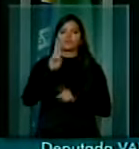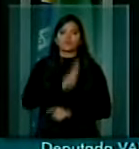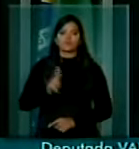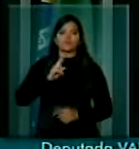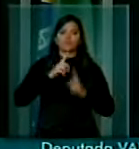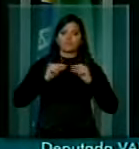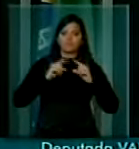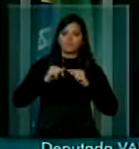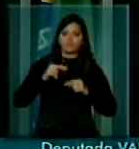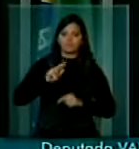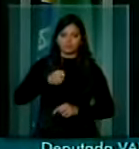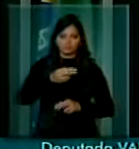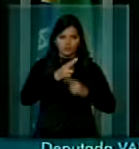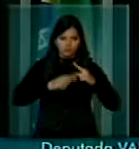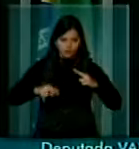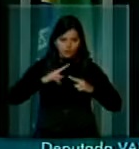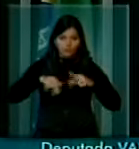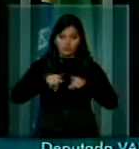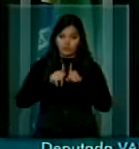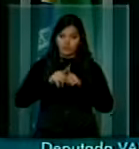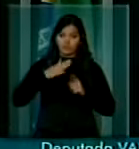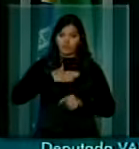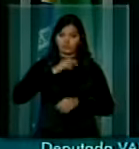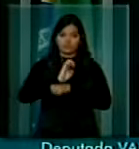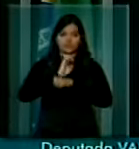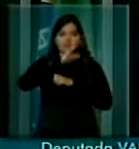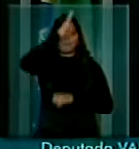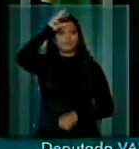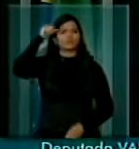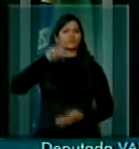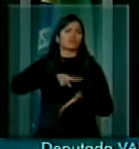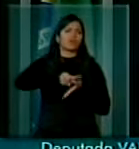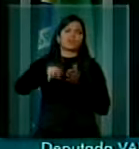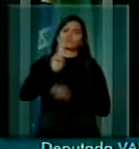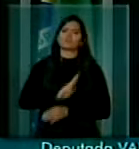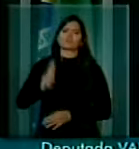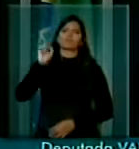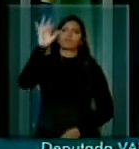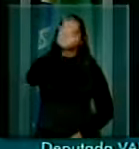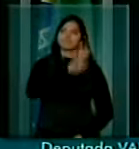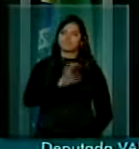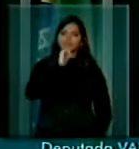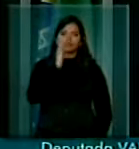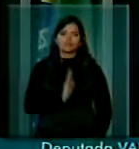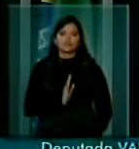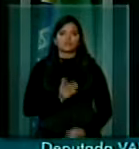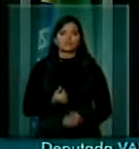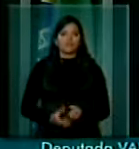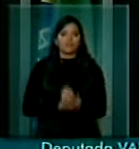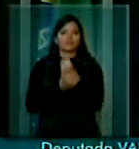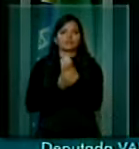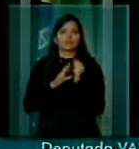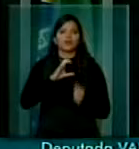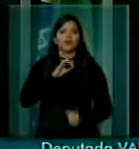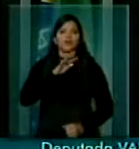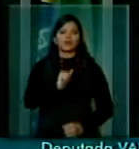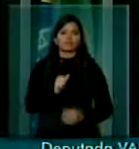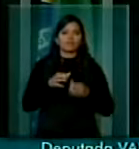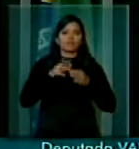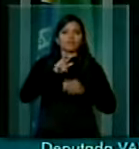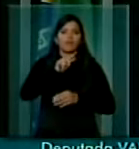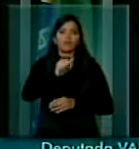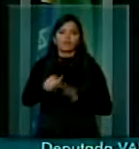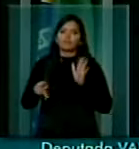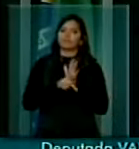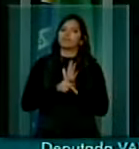Universidade de Brasília, mas a Universidade do meu estado, Amazonas, e tantas outras, garantir uma cota mínima para negros